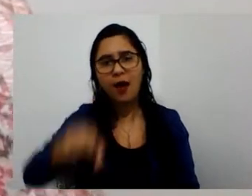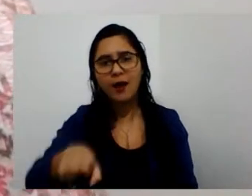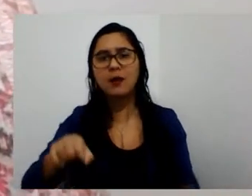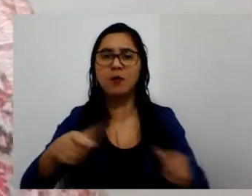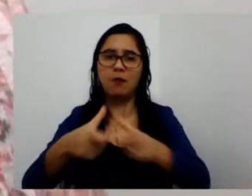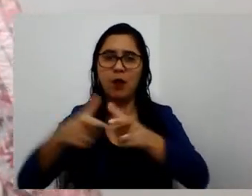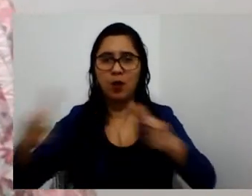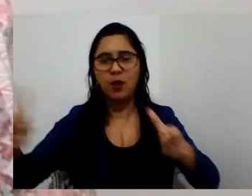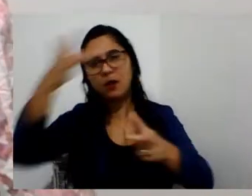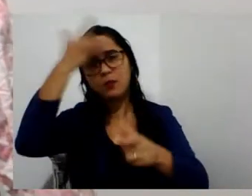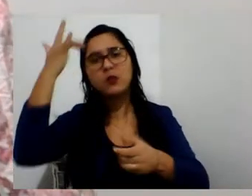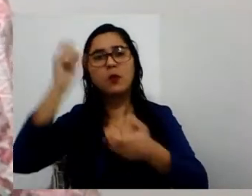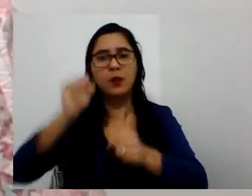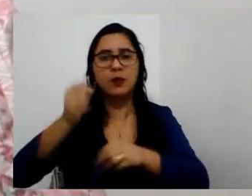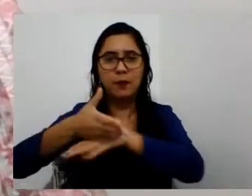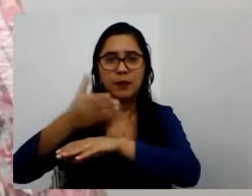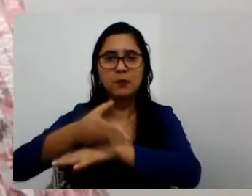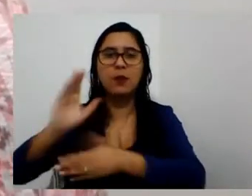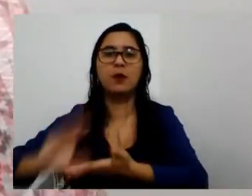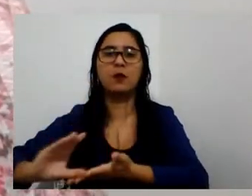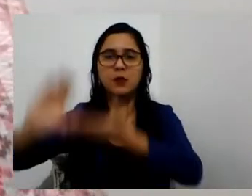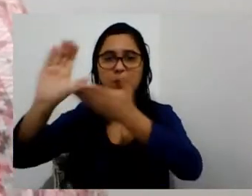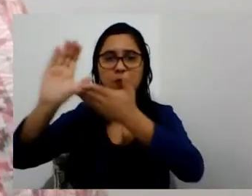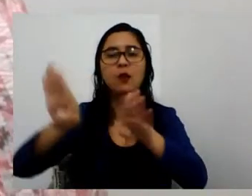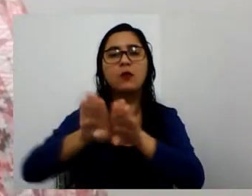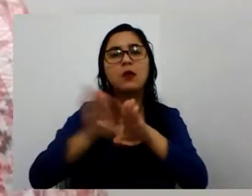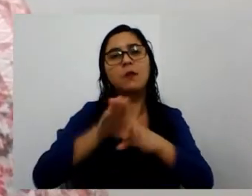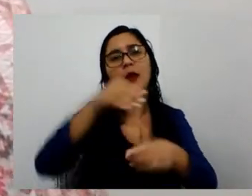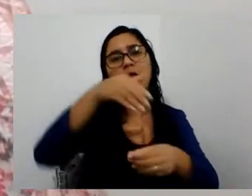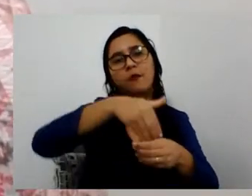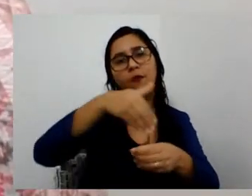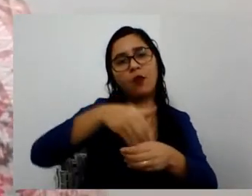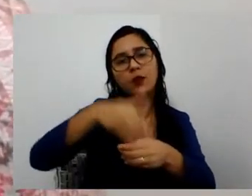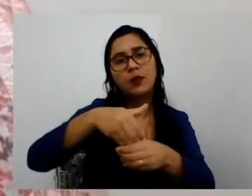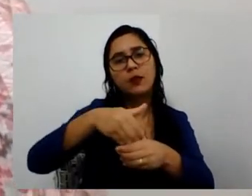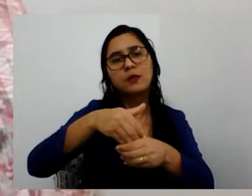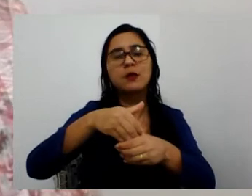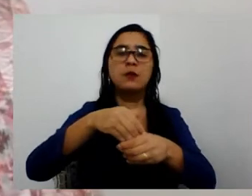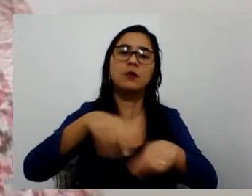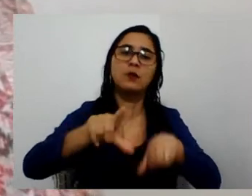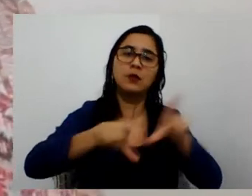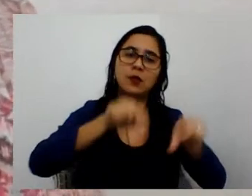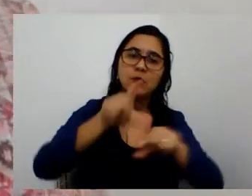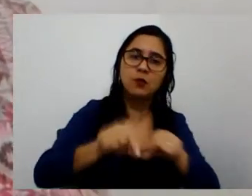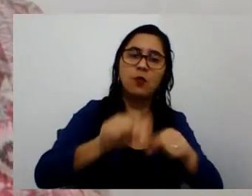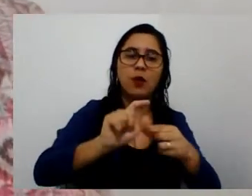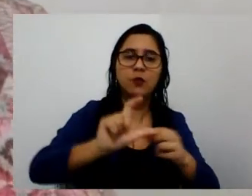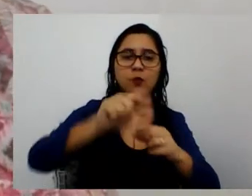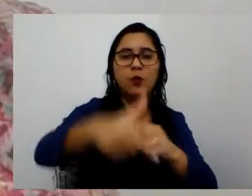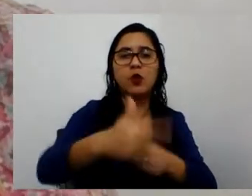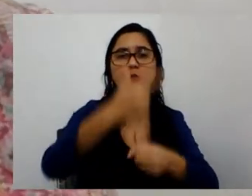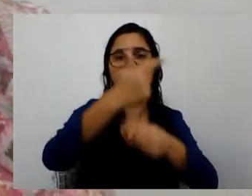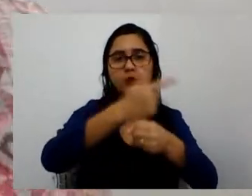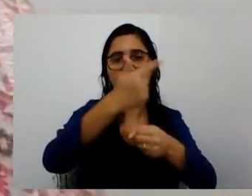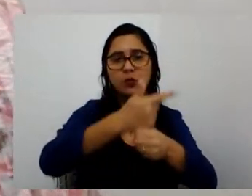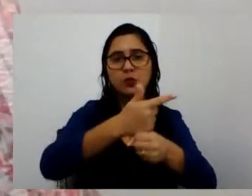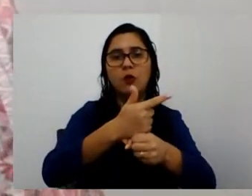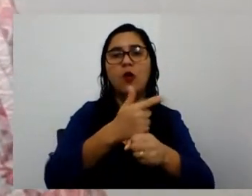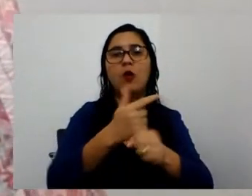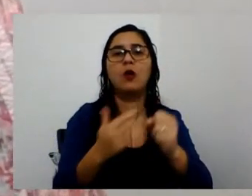nos conselhos, como também na votação e na escolha dos próximos gestores para